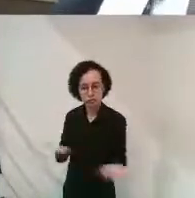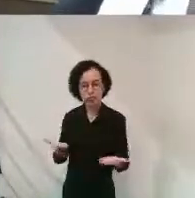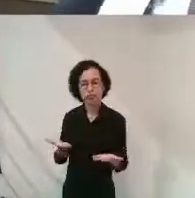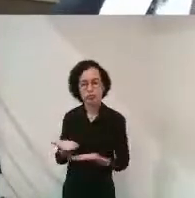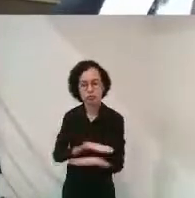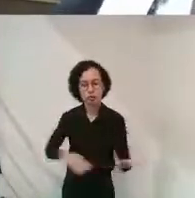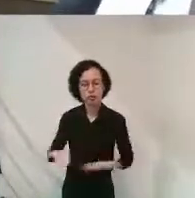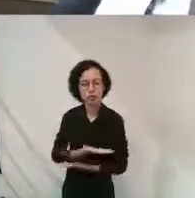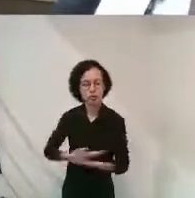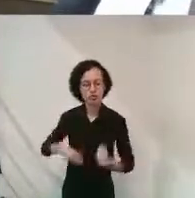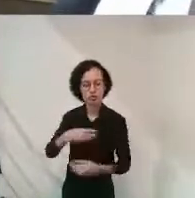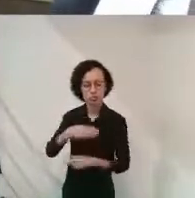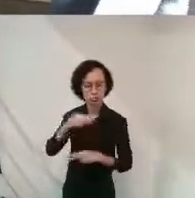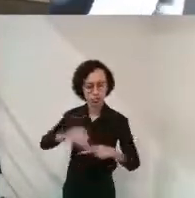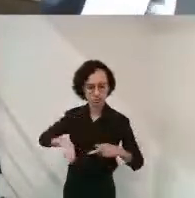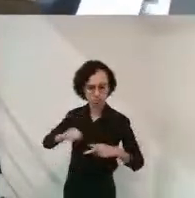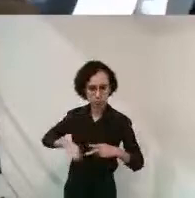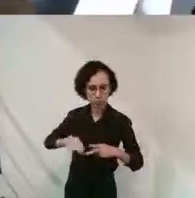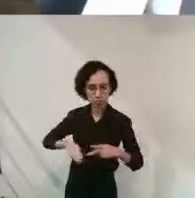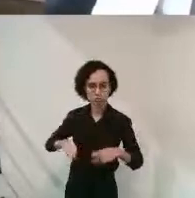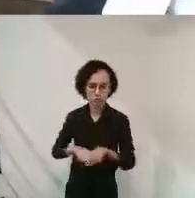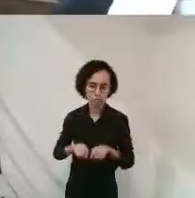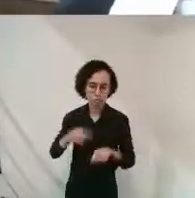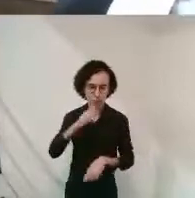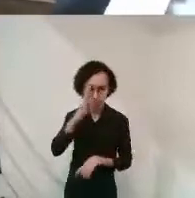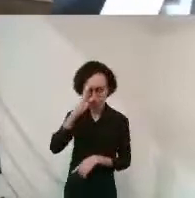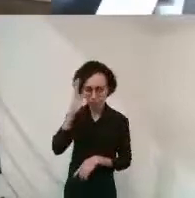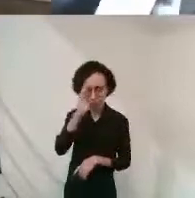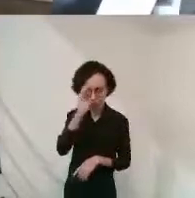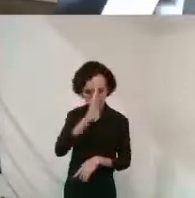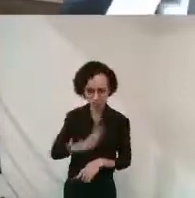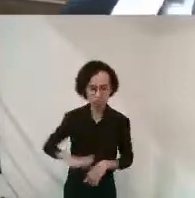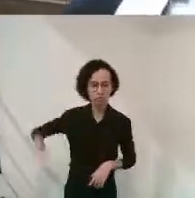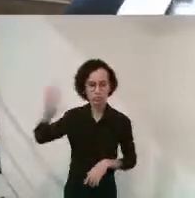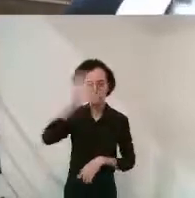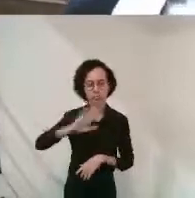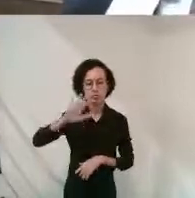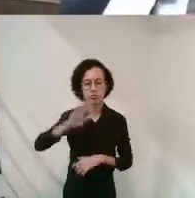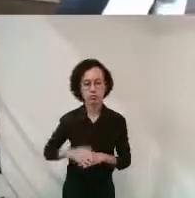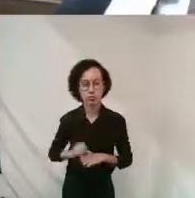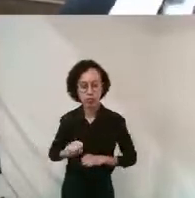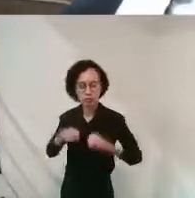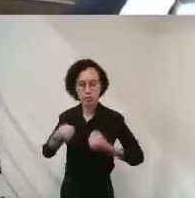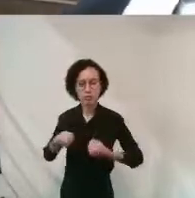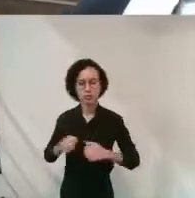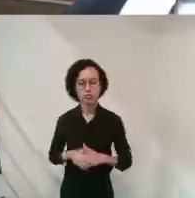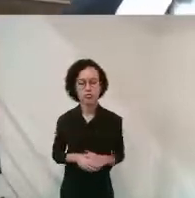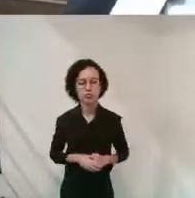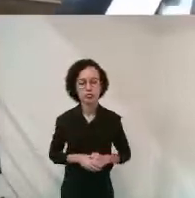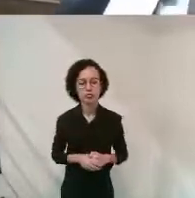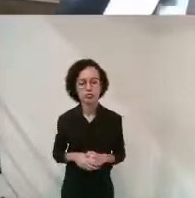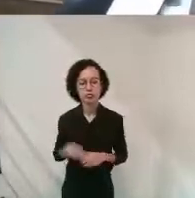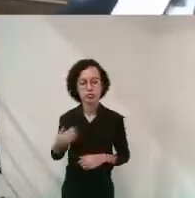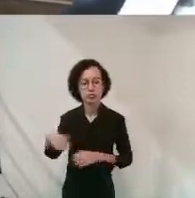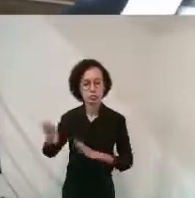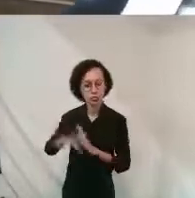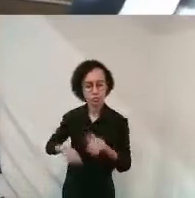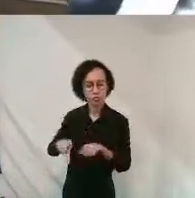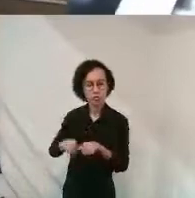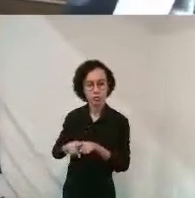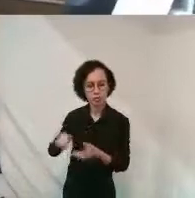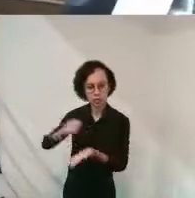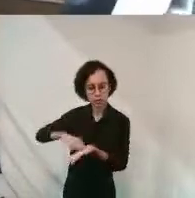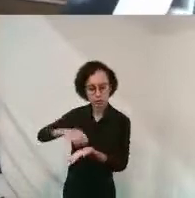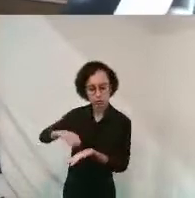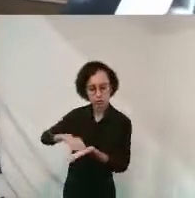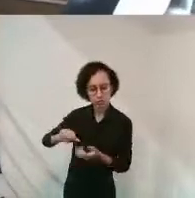Brasileiro, com foco principalmente no fortalecimento das cooperativas de catadores. E o capítulo também foi escrito com o apoio do